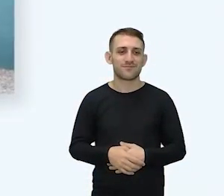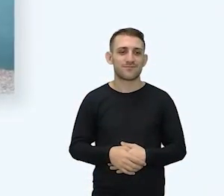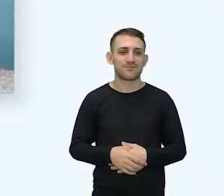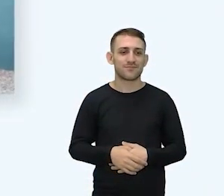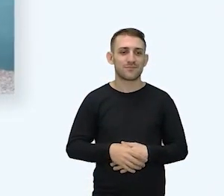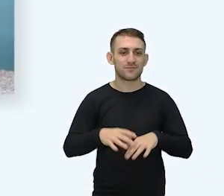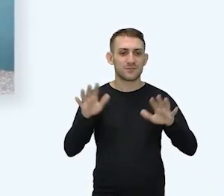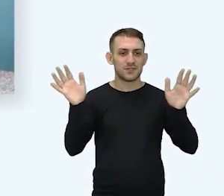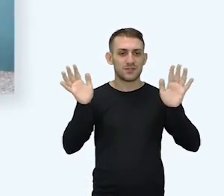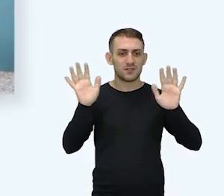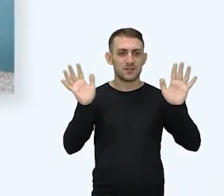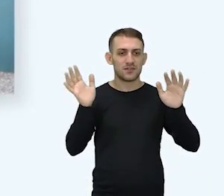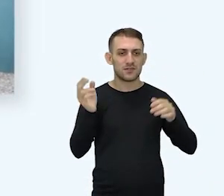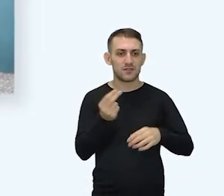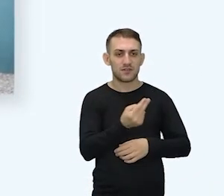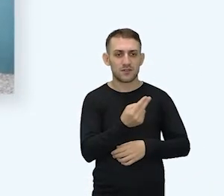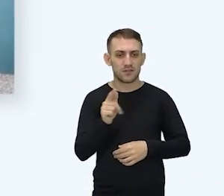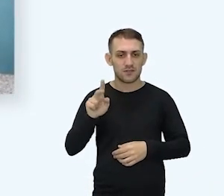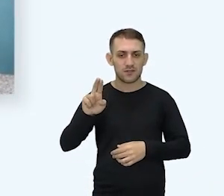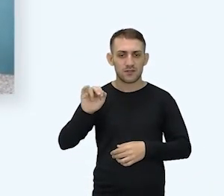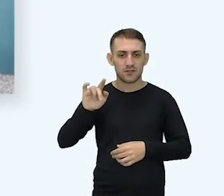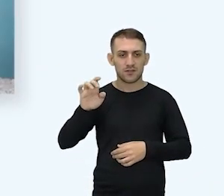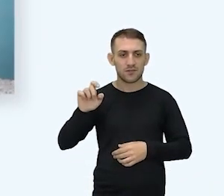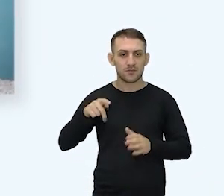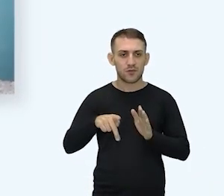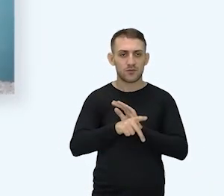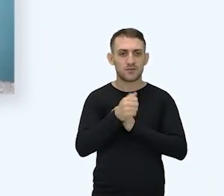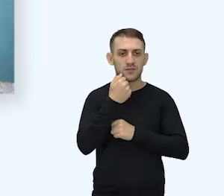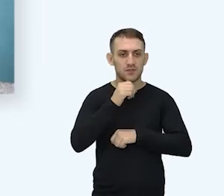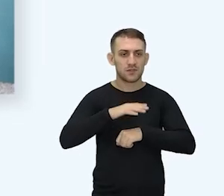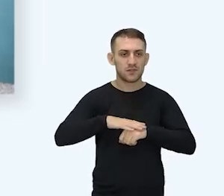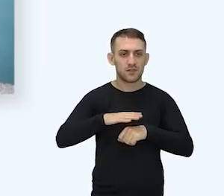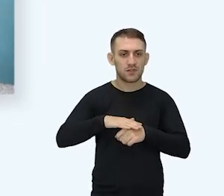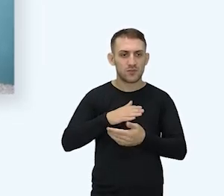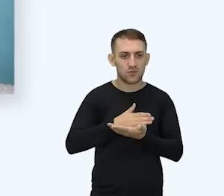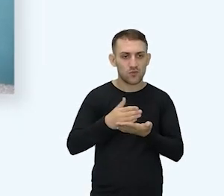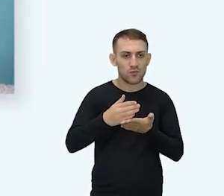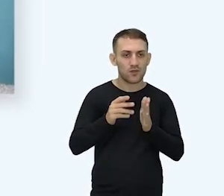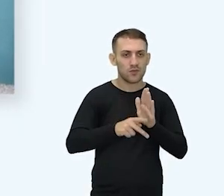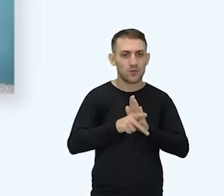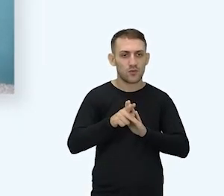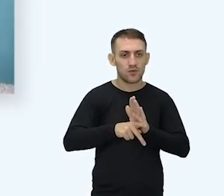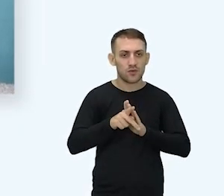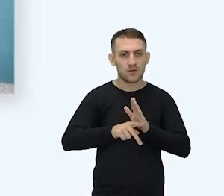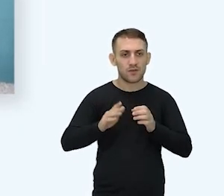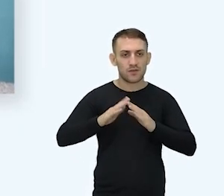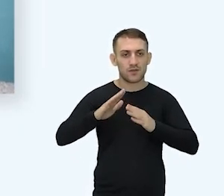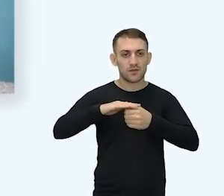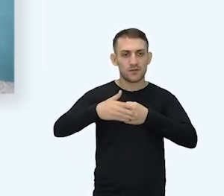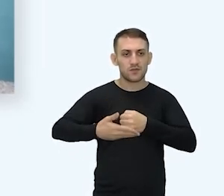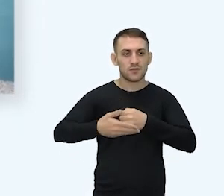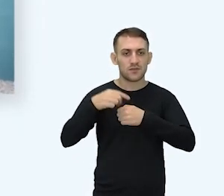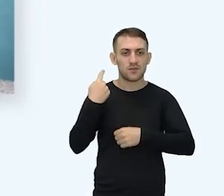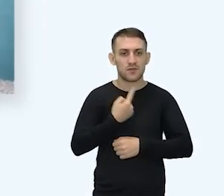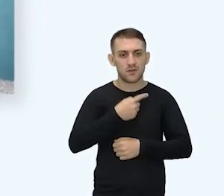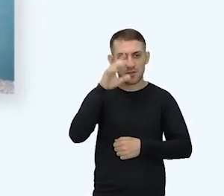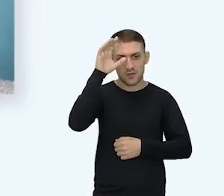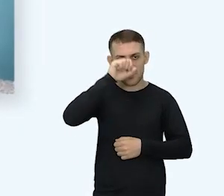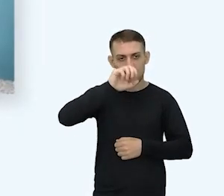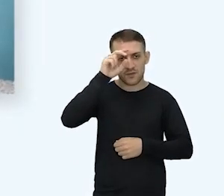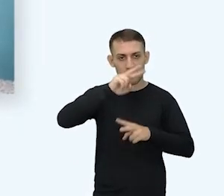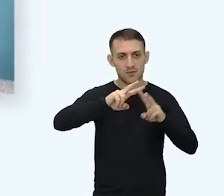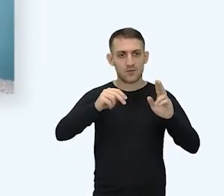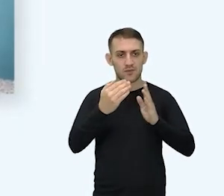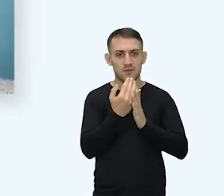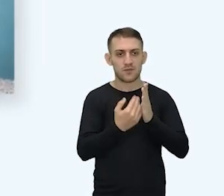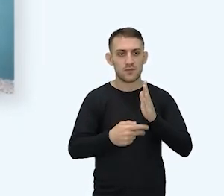Olá, meu nome é Graziela, falando do itinerário Ciências em Ação. No início do projeto da Casa Sustentável, aprendemos sobre os itens que